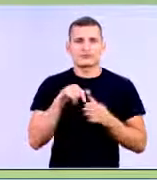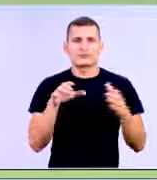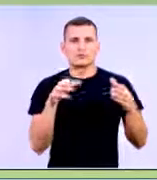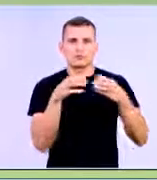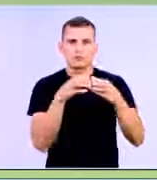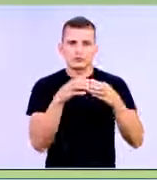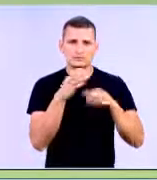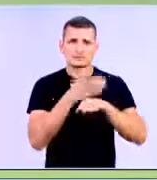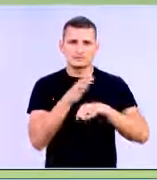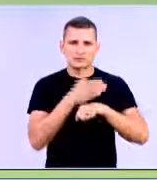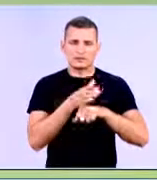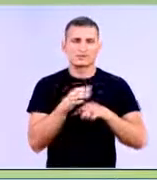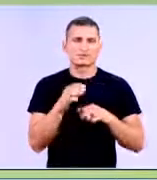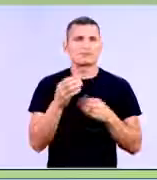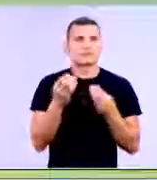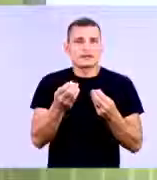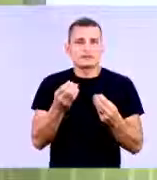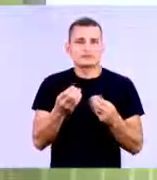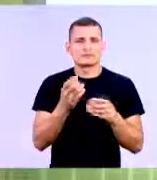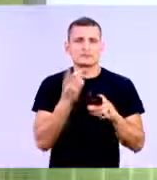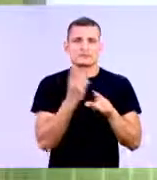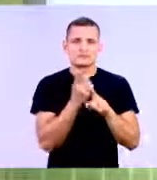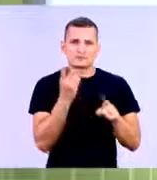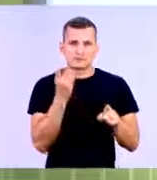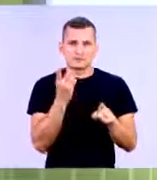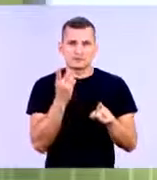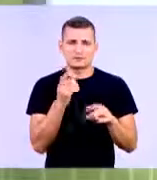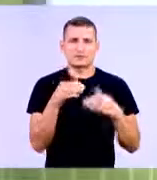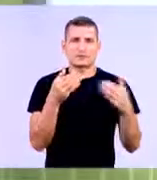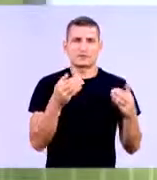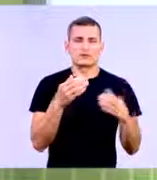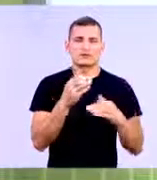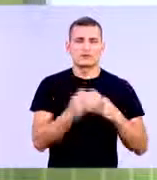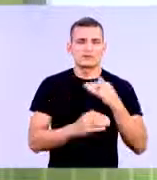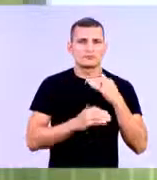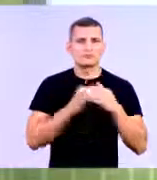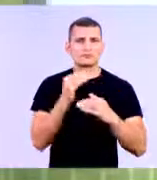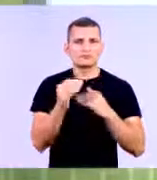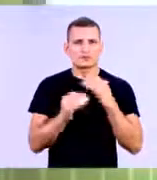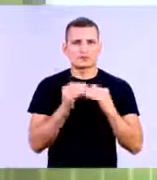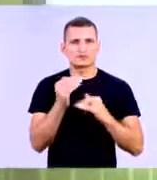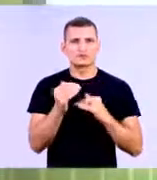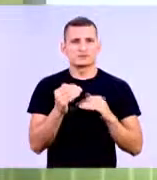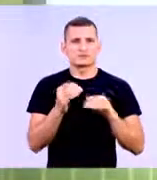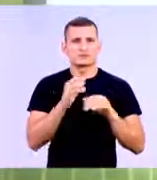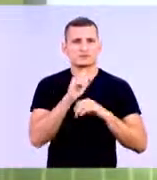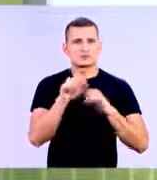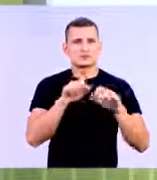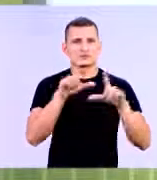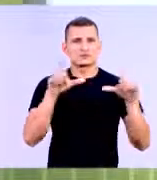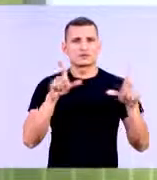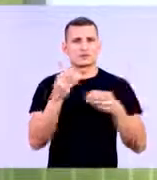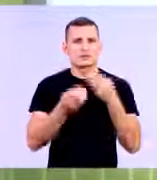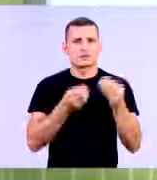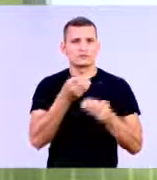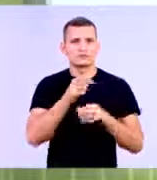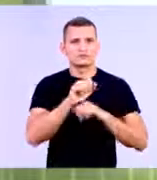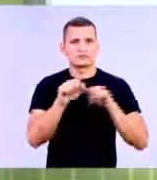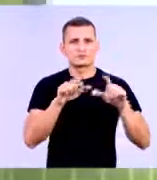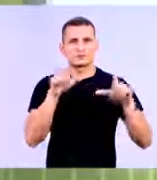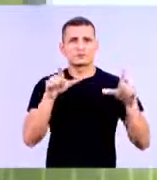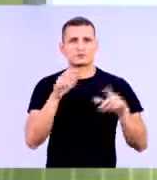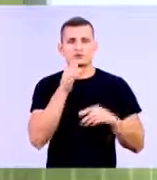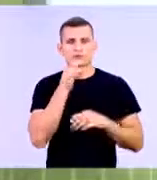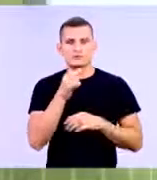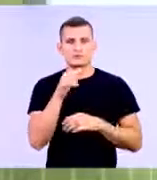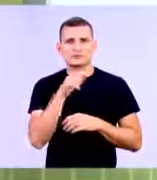que serve para identificar quais os processos estão sendo executados, como eles são executados e se